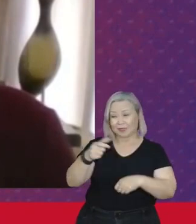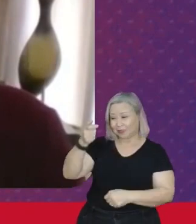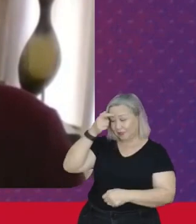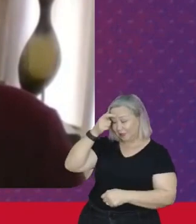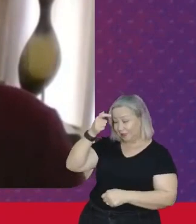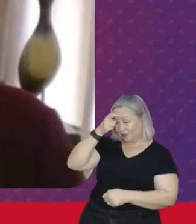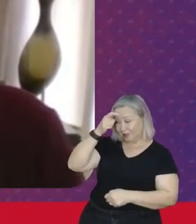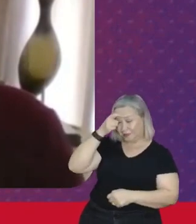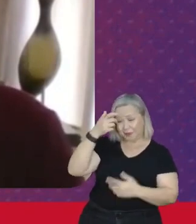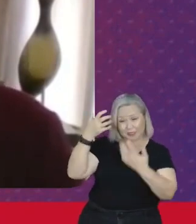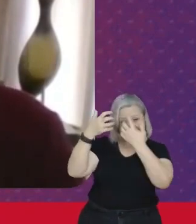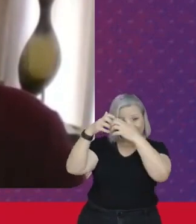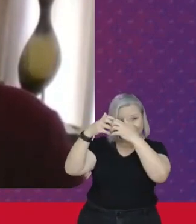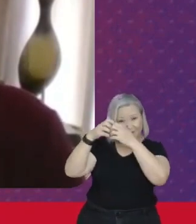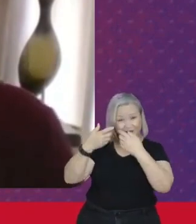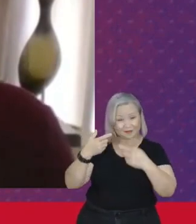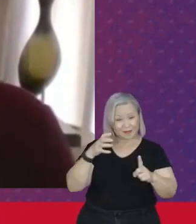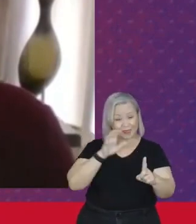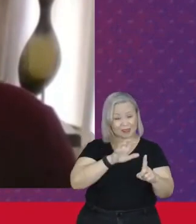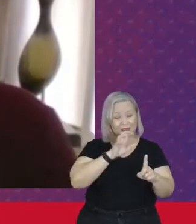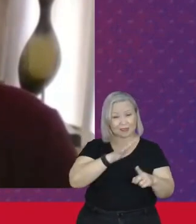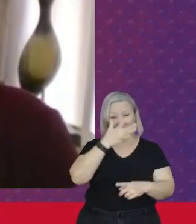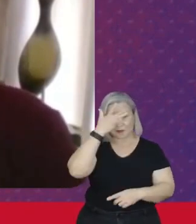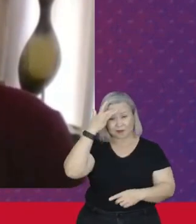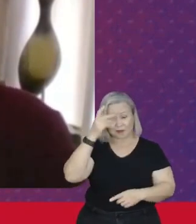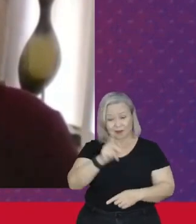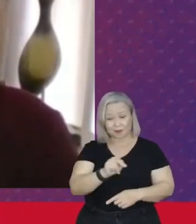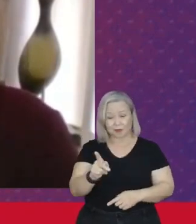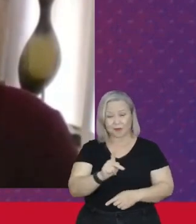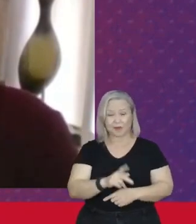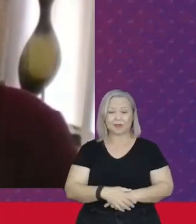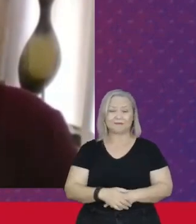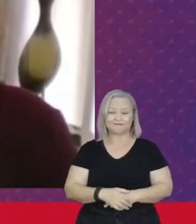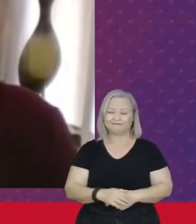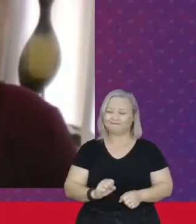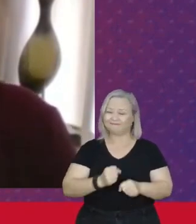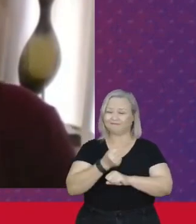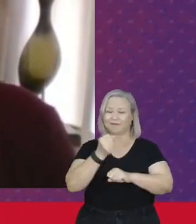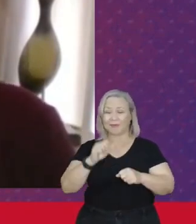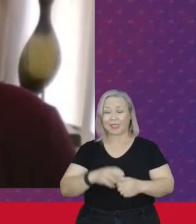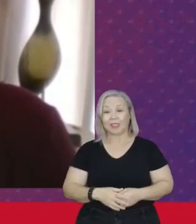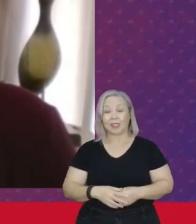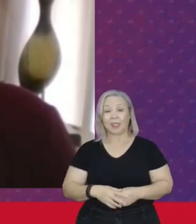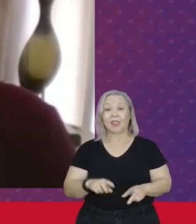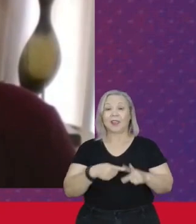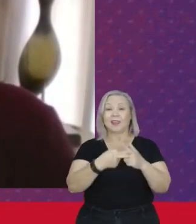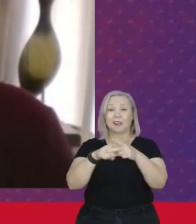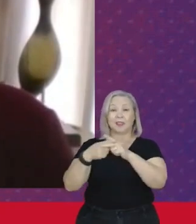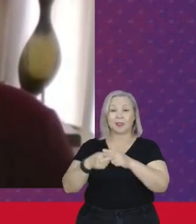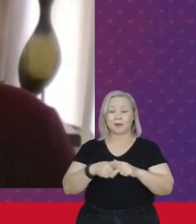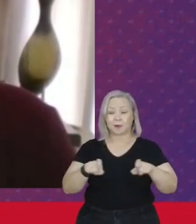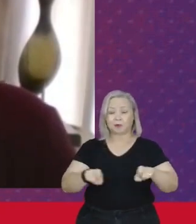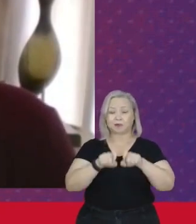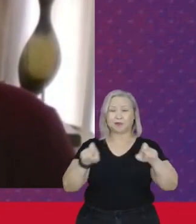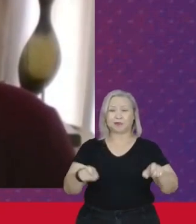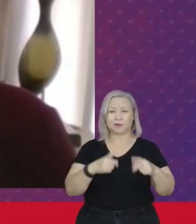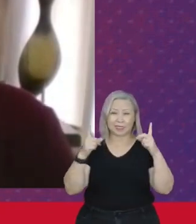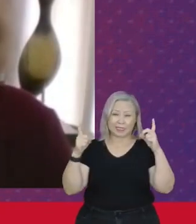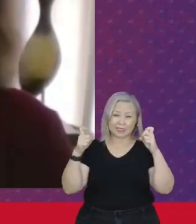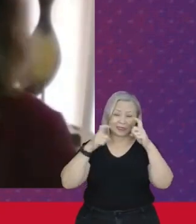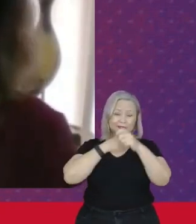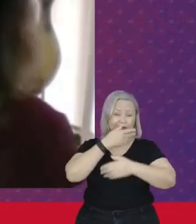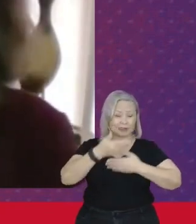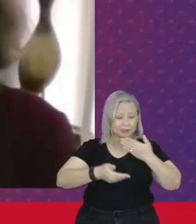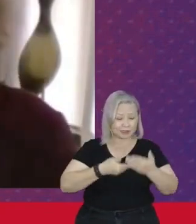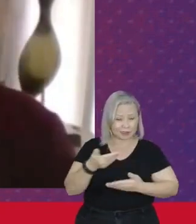imenso. Primeiro porque era um equipamento que nós não estávamos acostumadas a lidar com tanta frequência. Lidamos com isto,